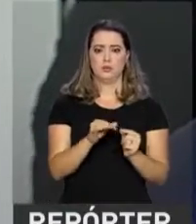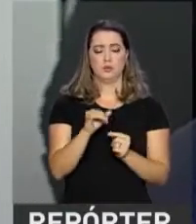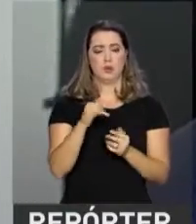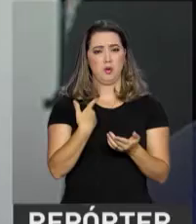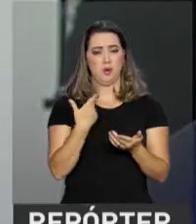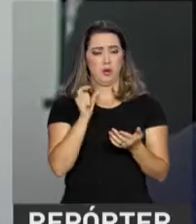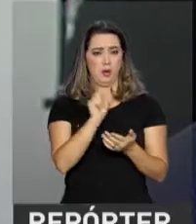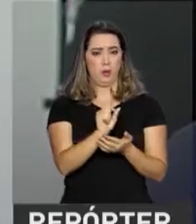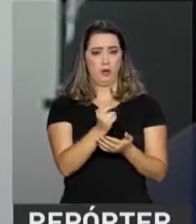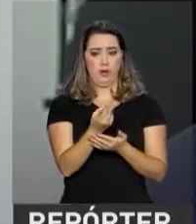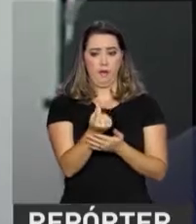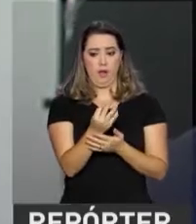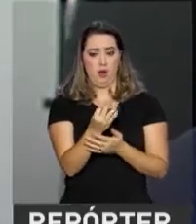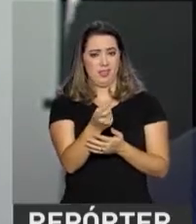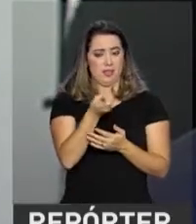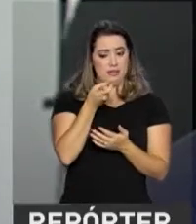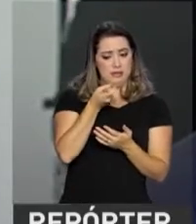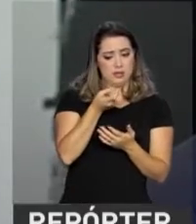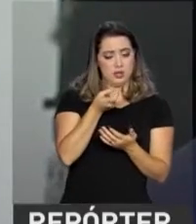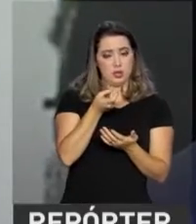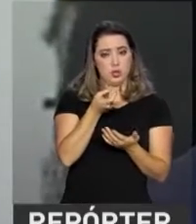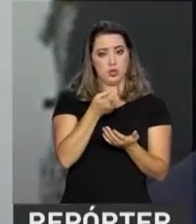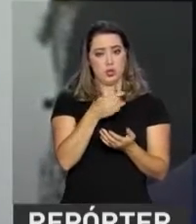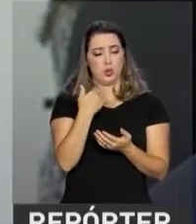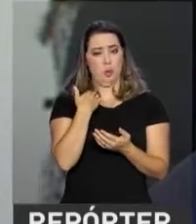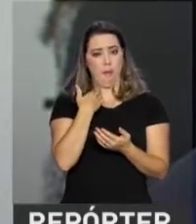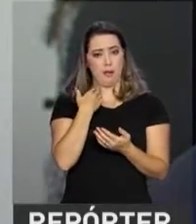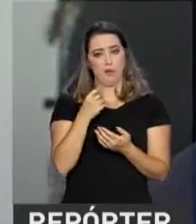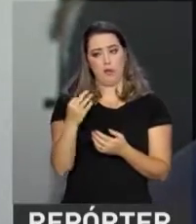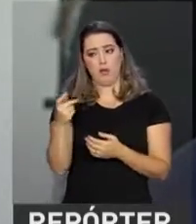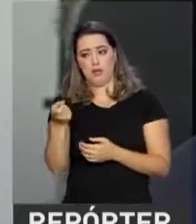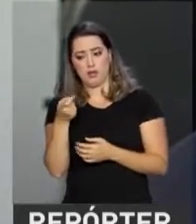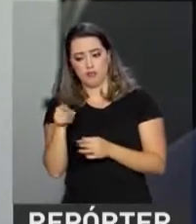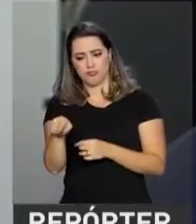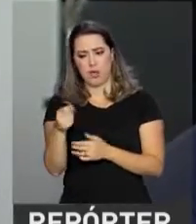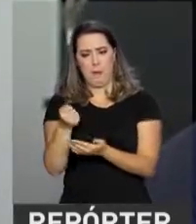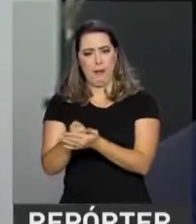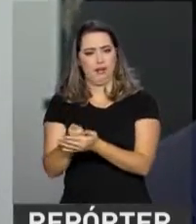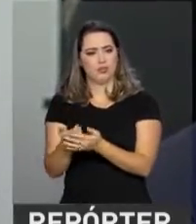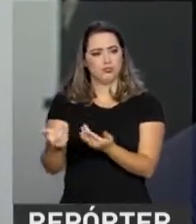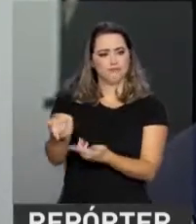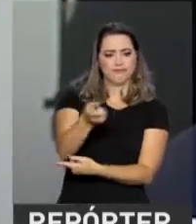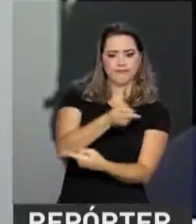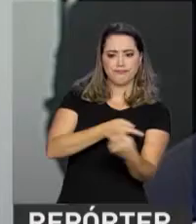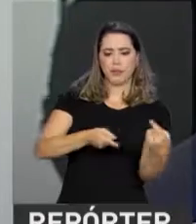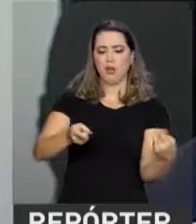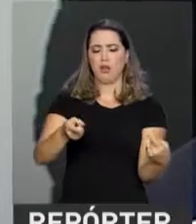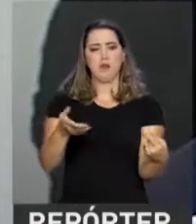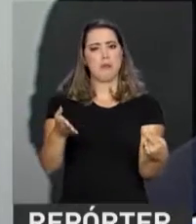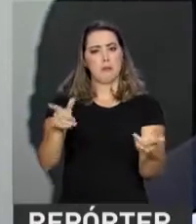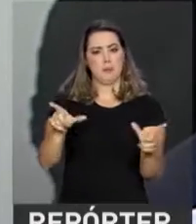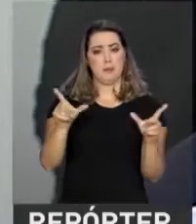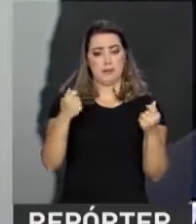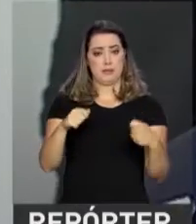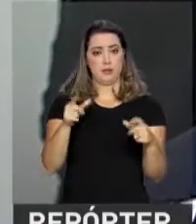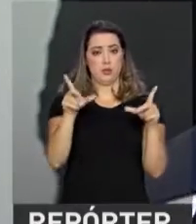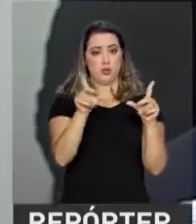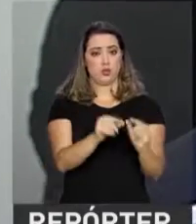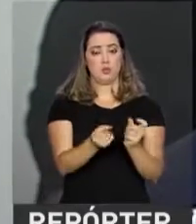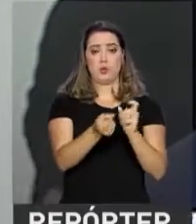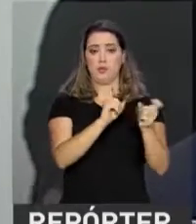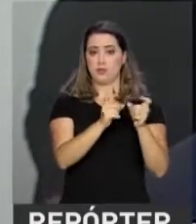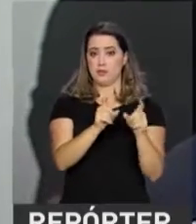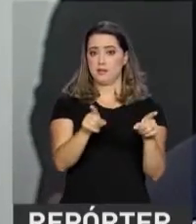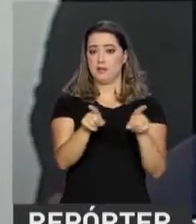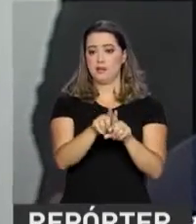aquilo que se cobra entre a taxa básica ea taxa que chega na ponta então você tem que reduzir custo administrativo e têm